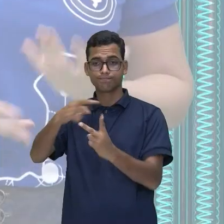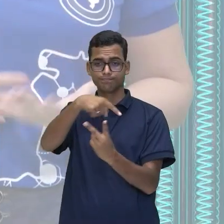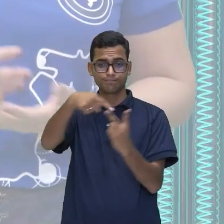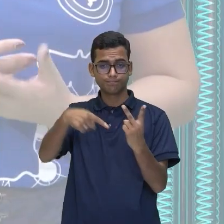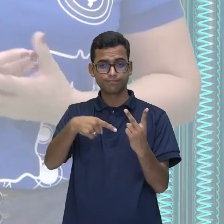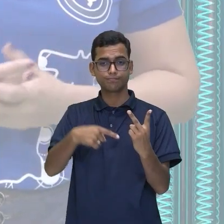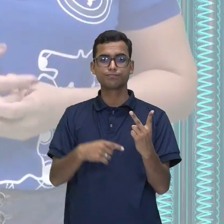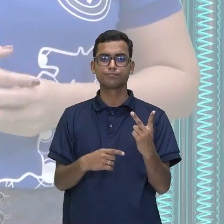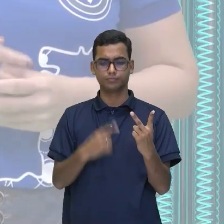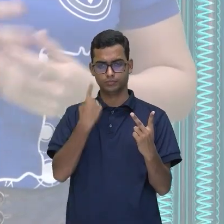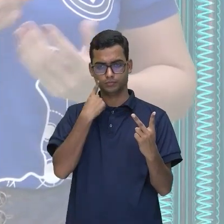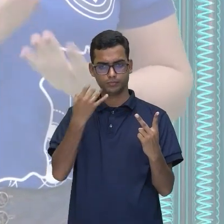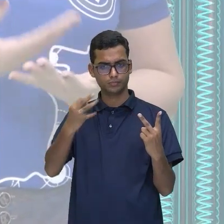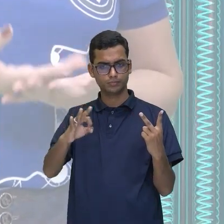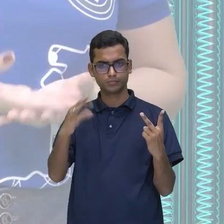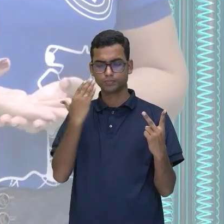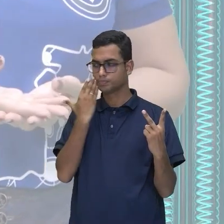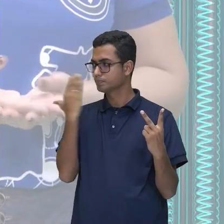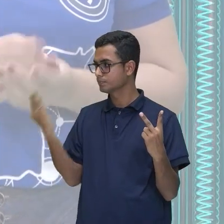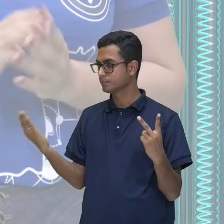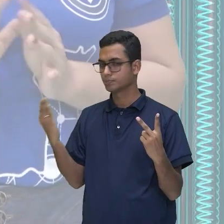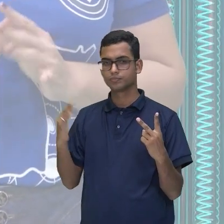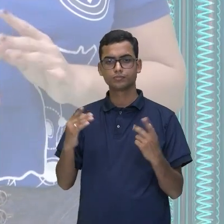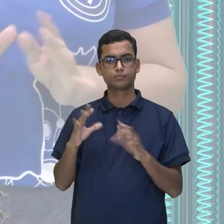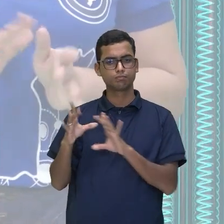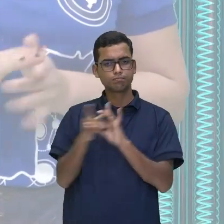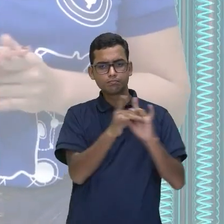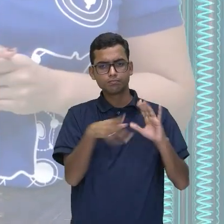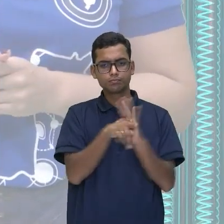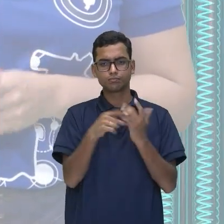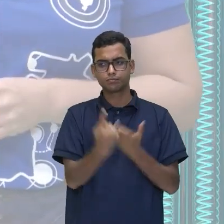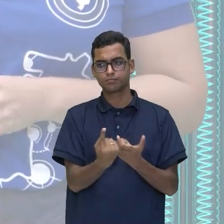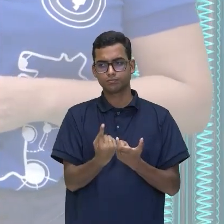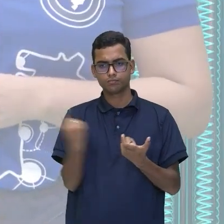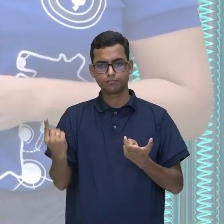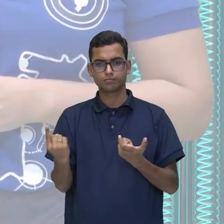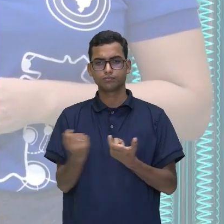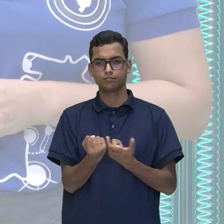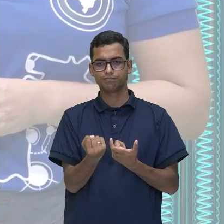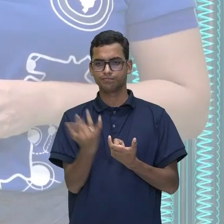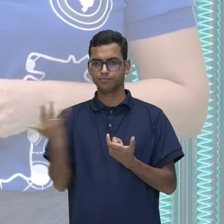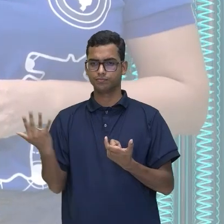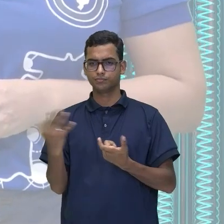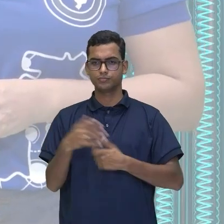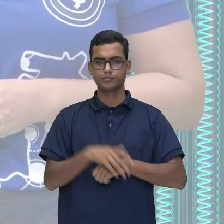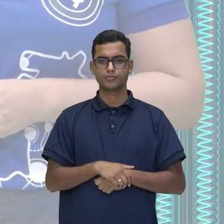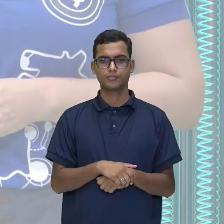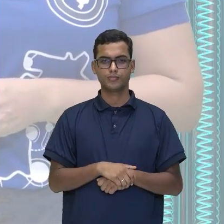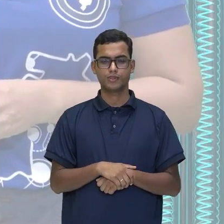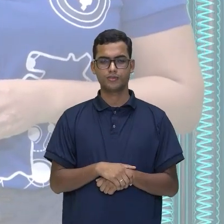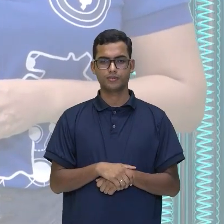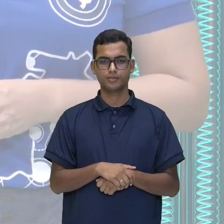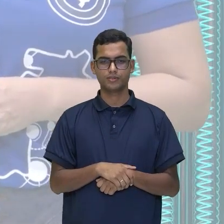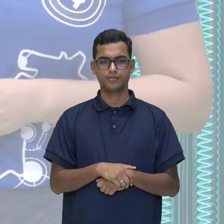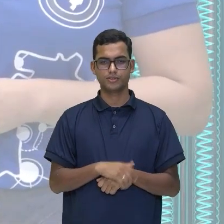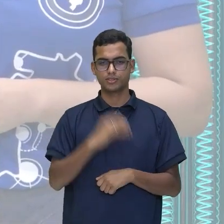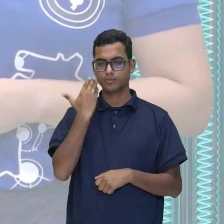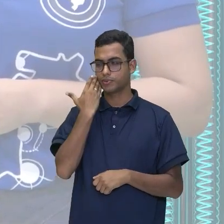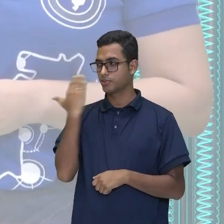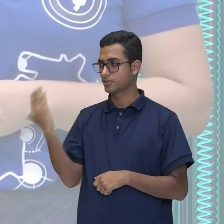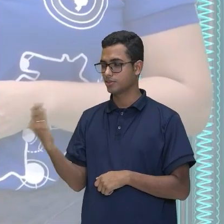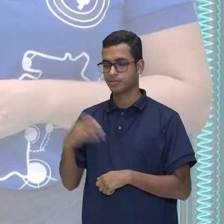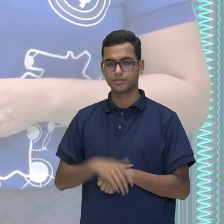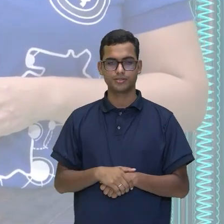mais de uma pessoa, que é plural. E aí que eu não posso dizer, ele está nadando, ele nada no rio.